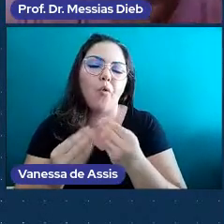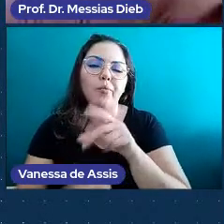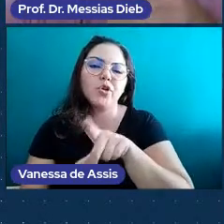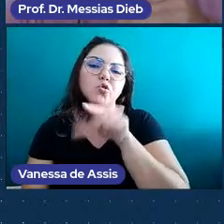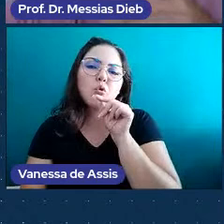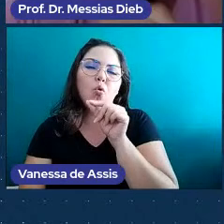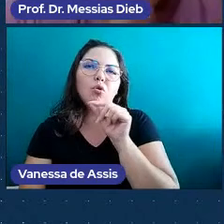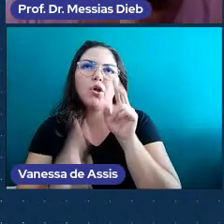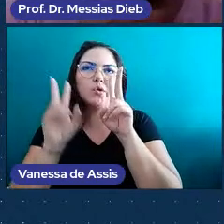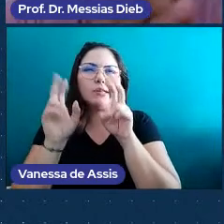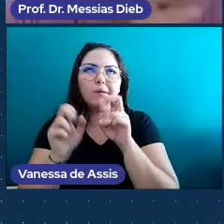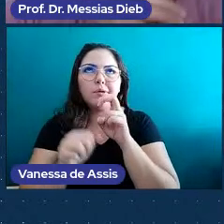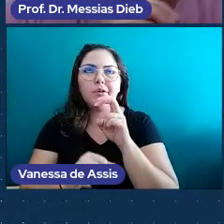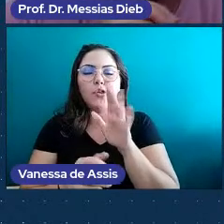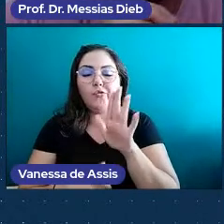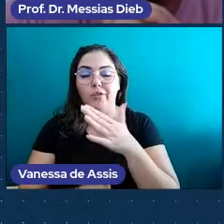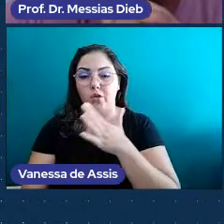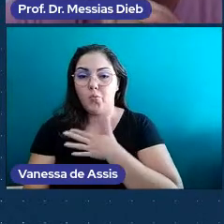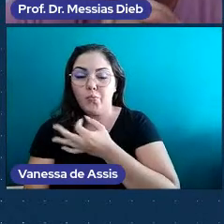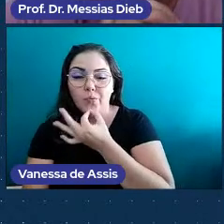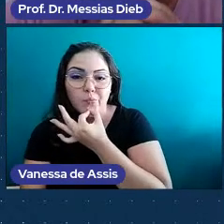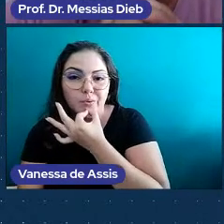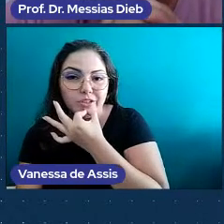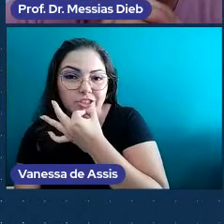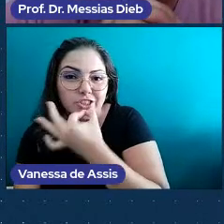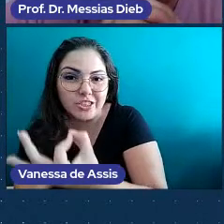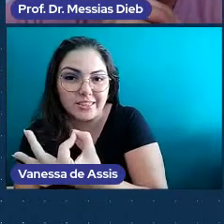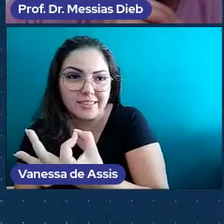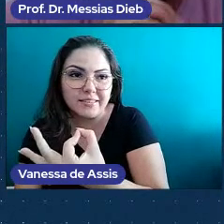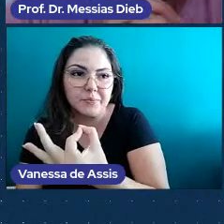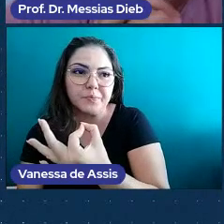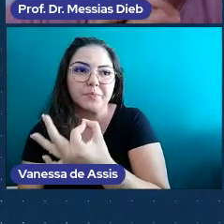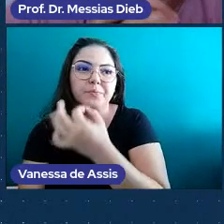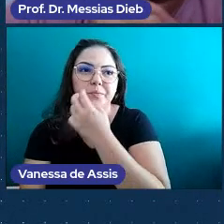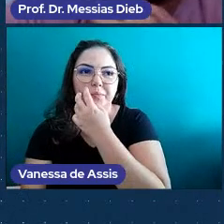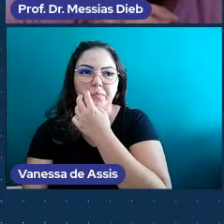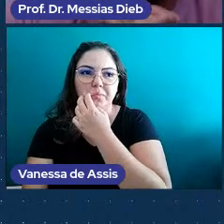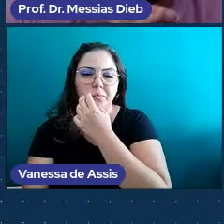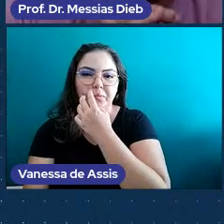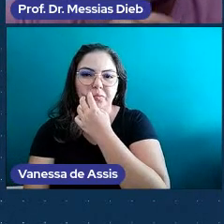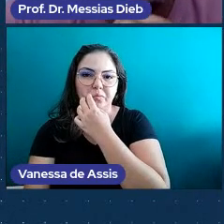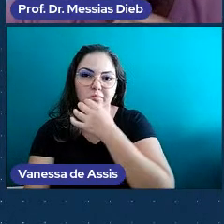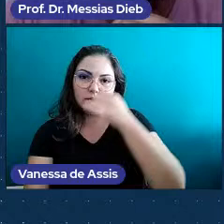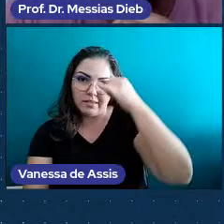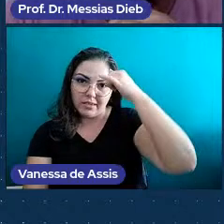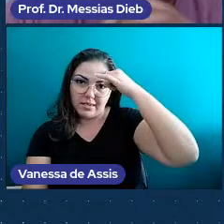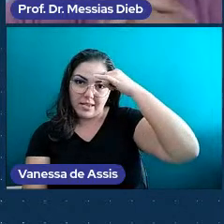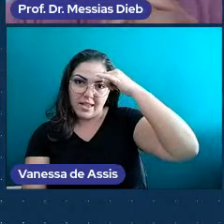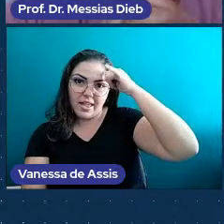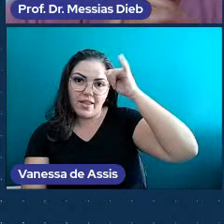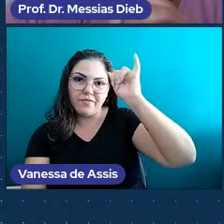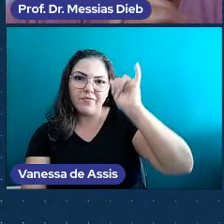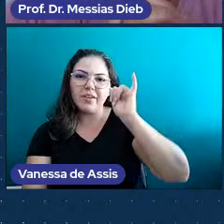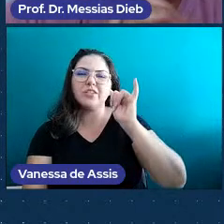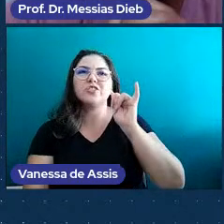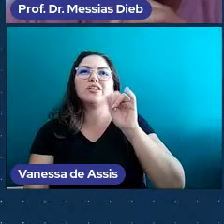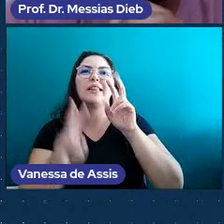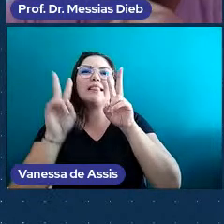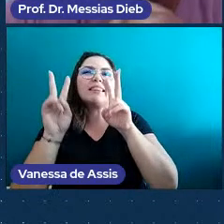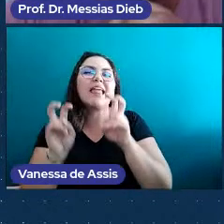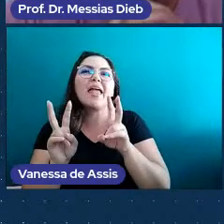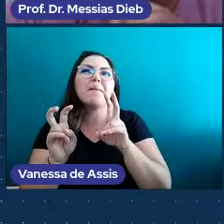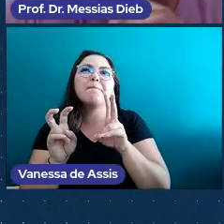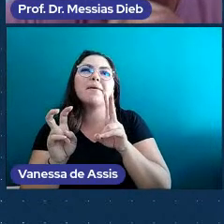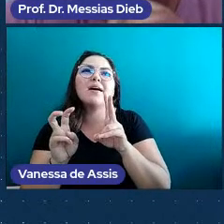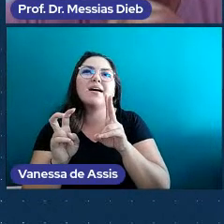Uma dica que eu dou, aí entrando na questão das dicas, é evite pesquisar temas da moda, certo? Só